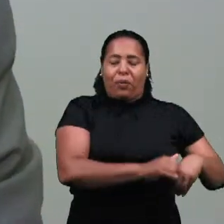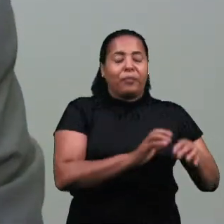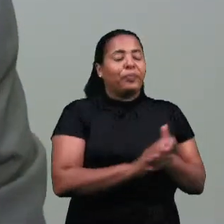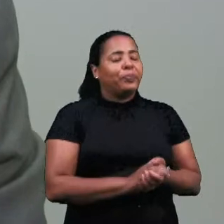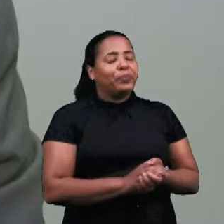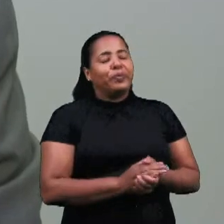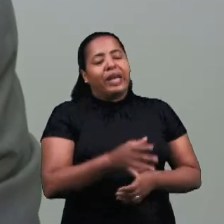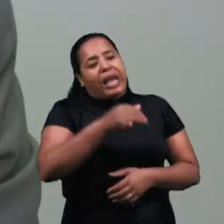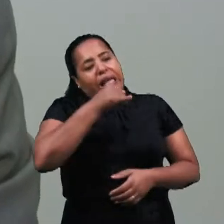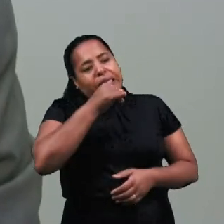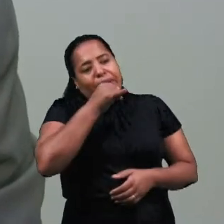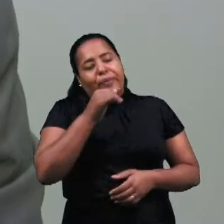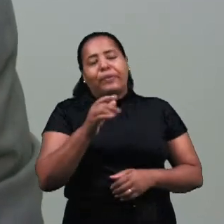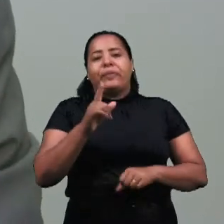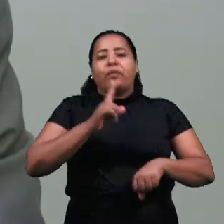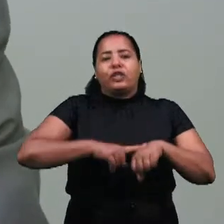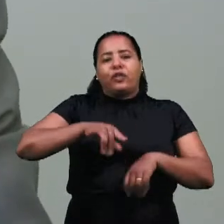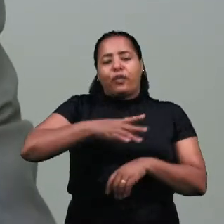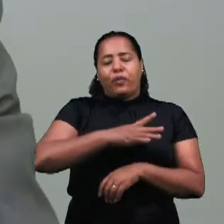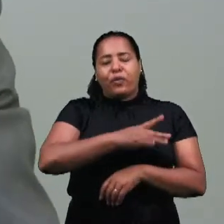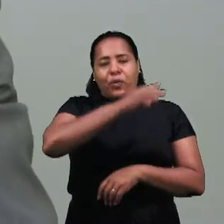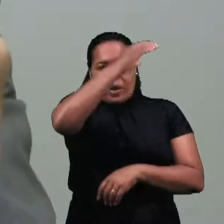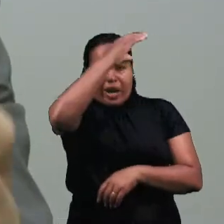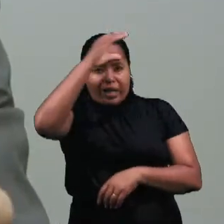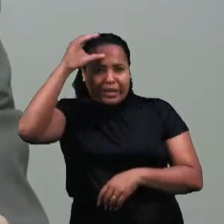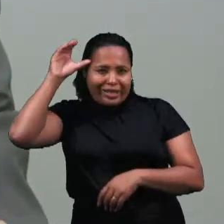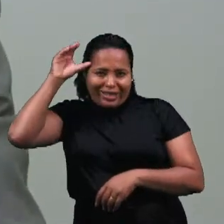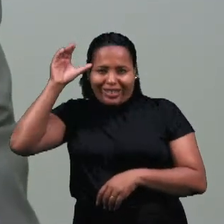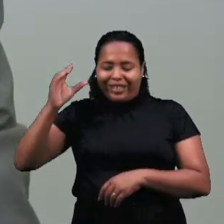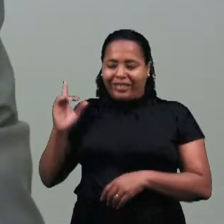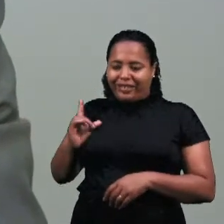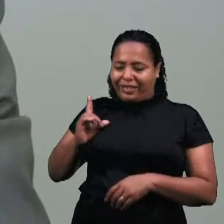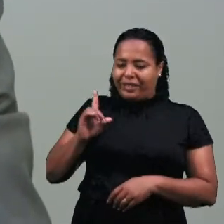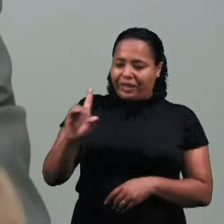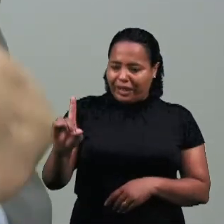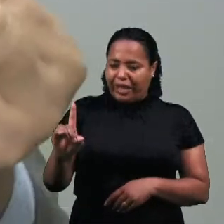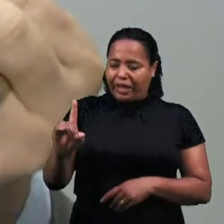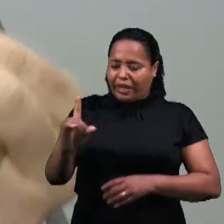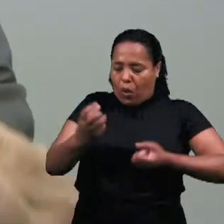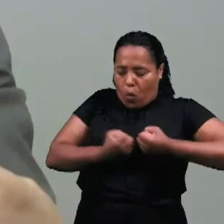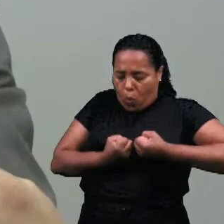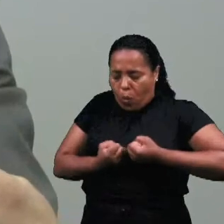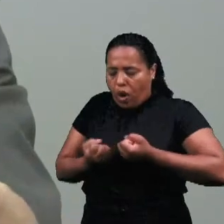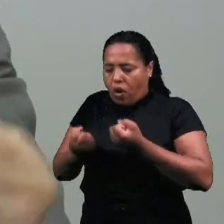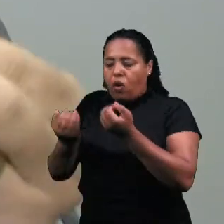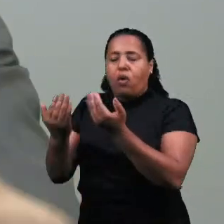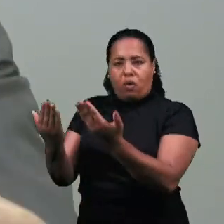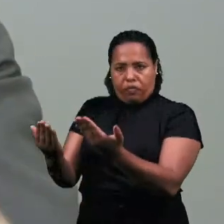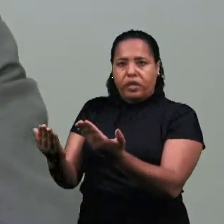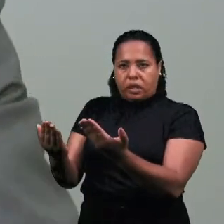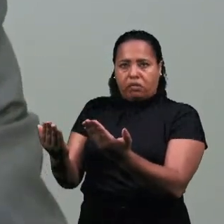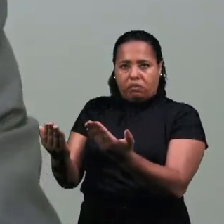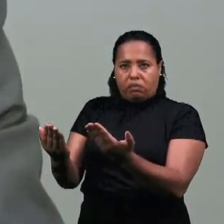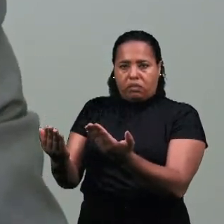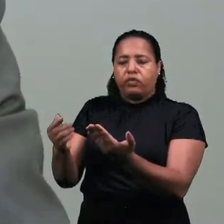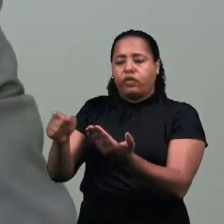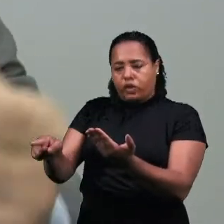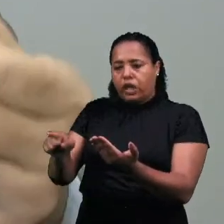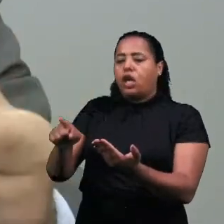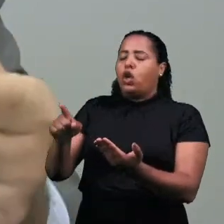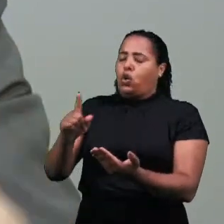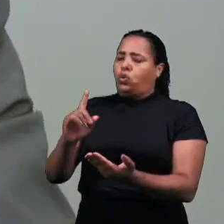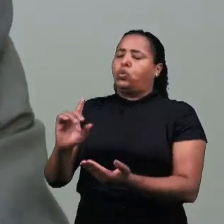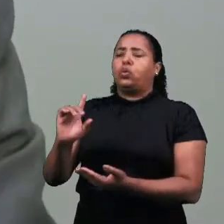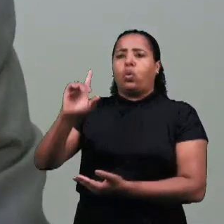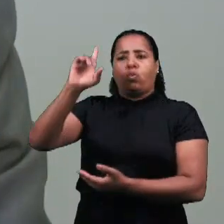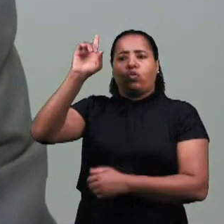ao senhor, tem que haver uma confiança dele de entregar ao senhor. O advogado, doutor Sérgio, ele